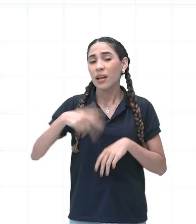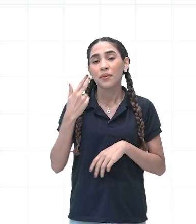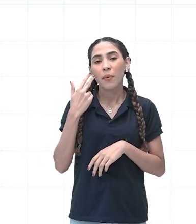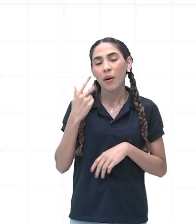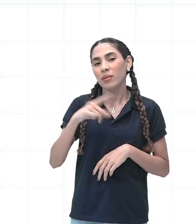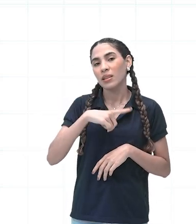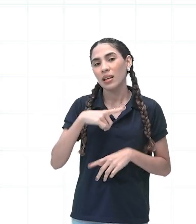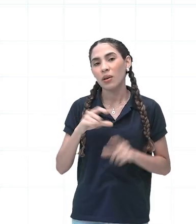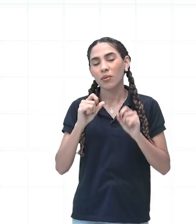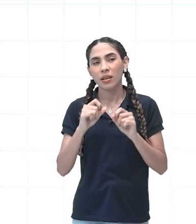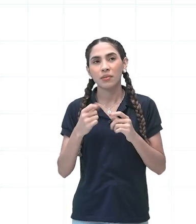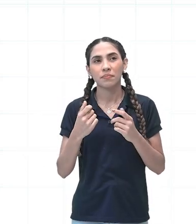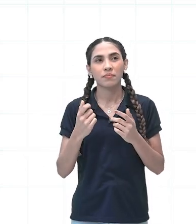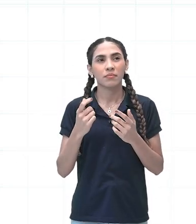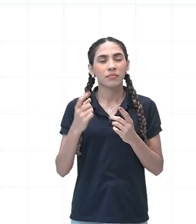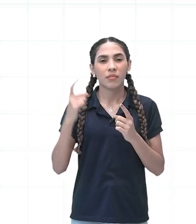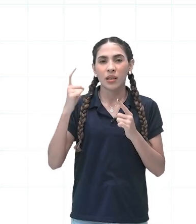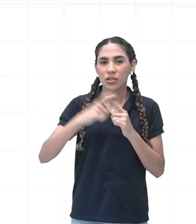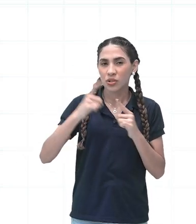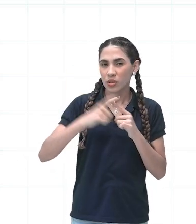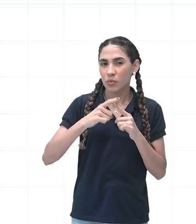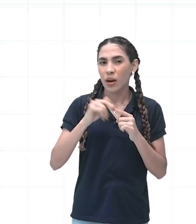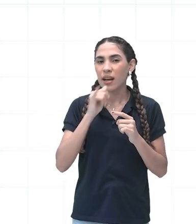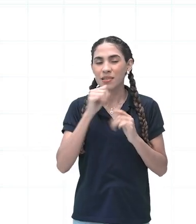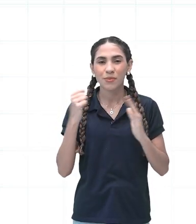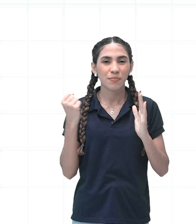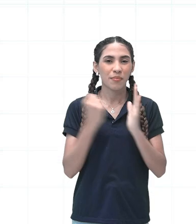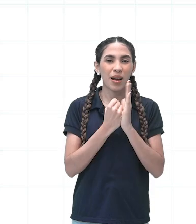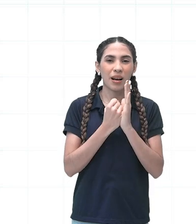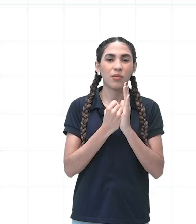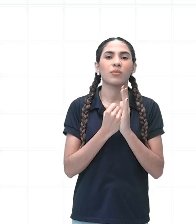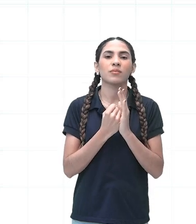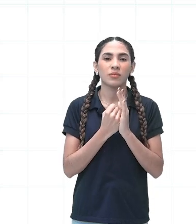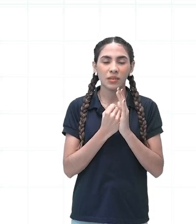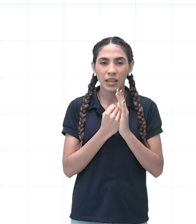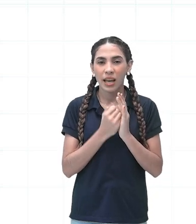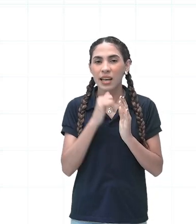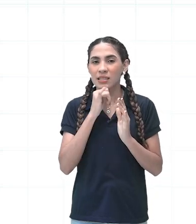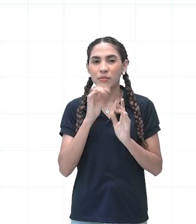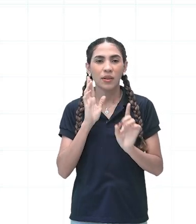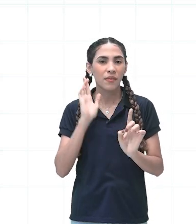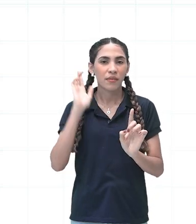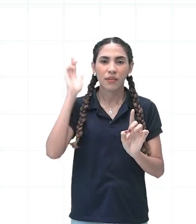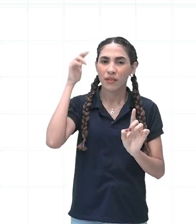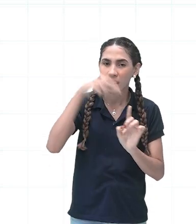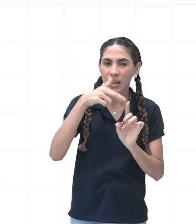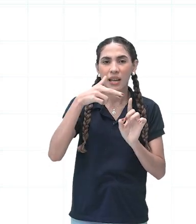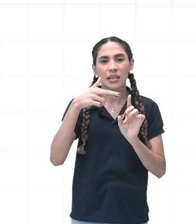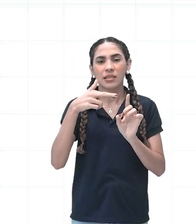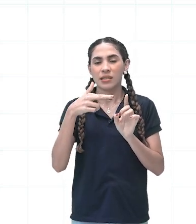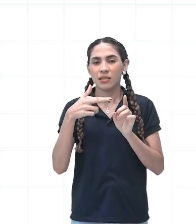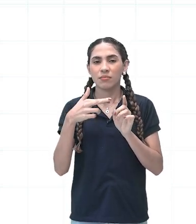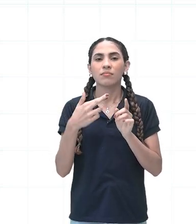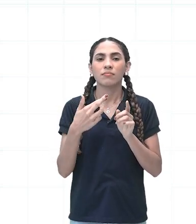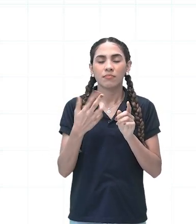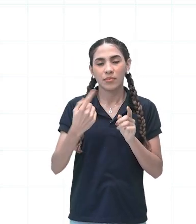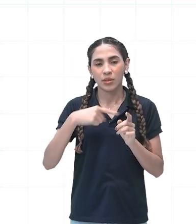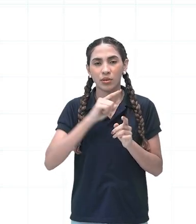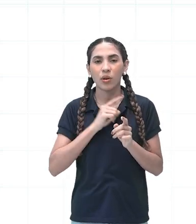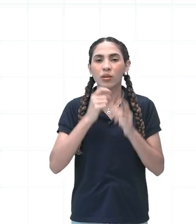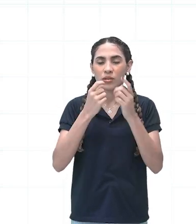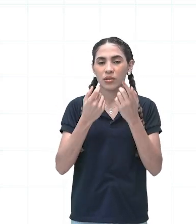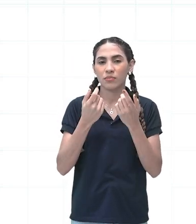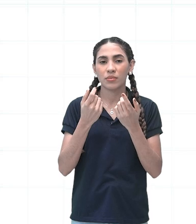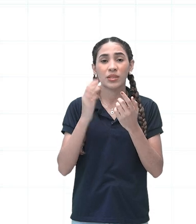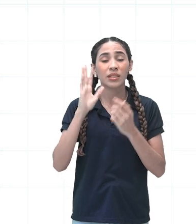que exista algum tipo de marco, algum tipo de ritual de passagem que nós